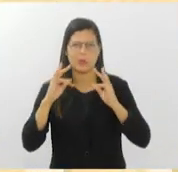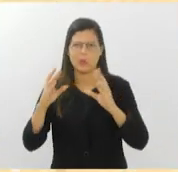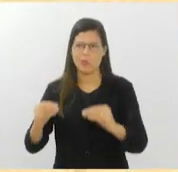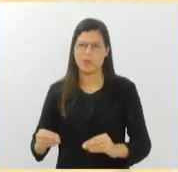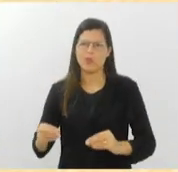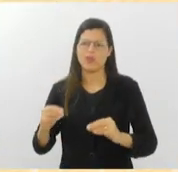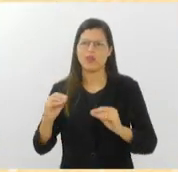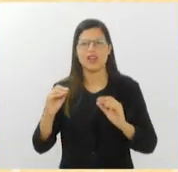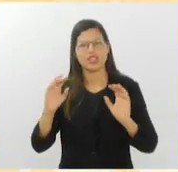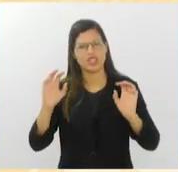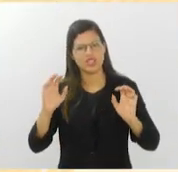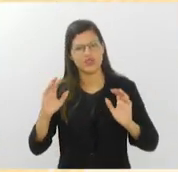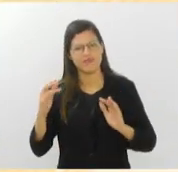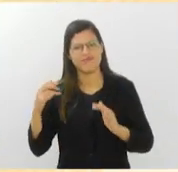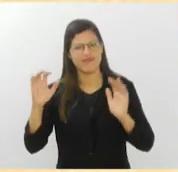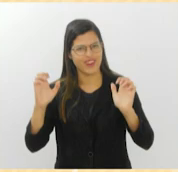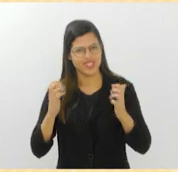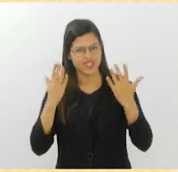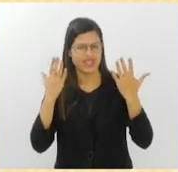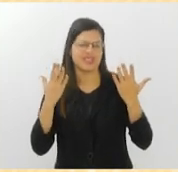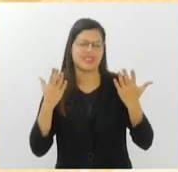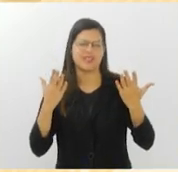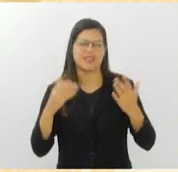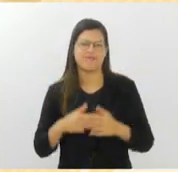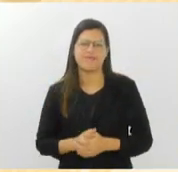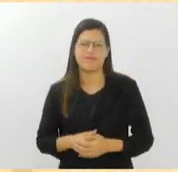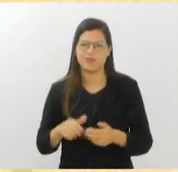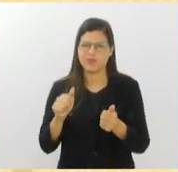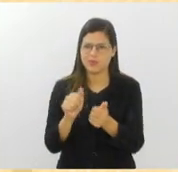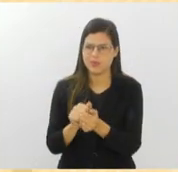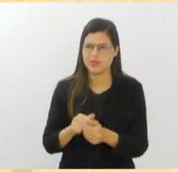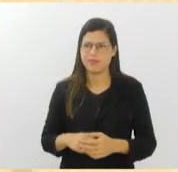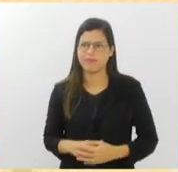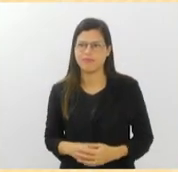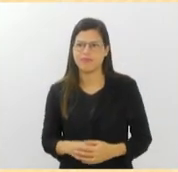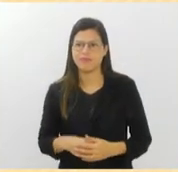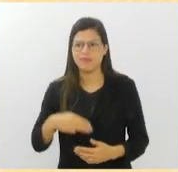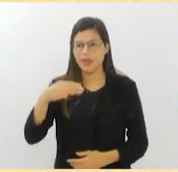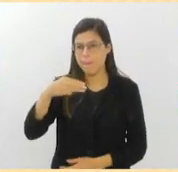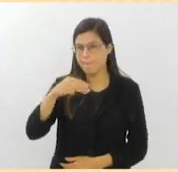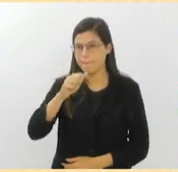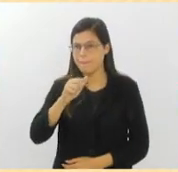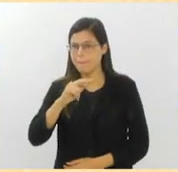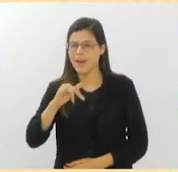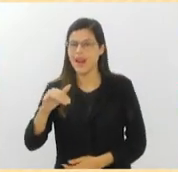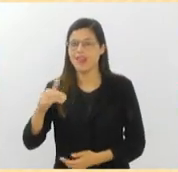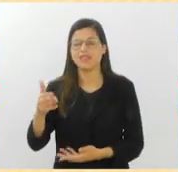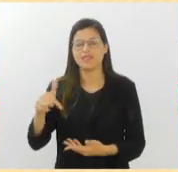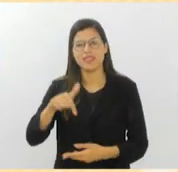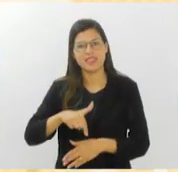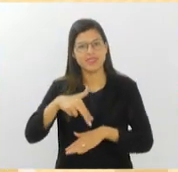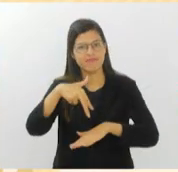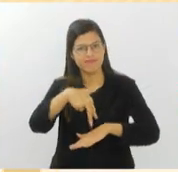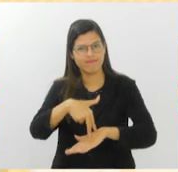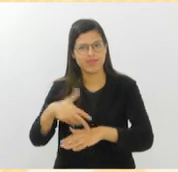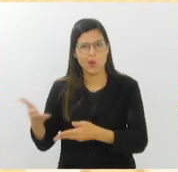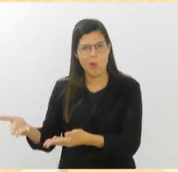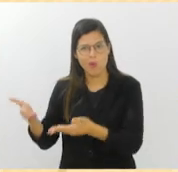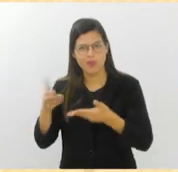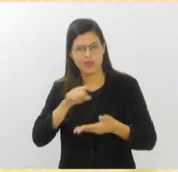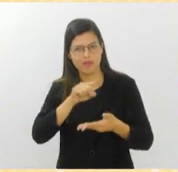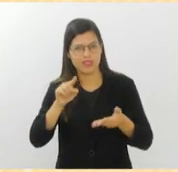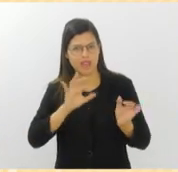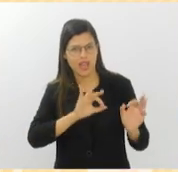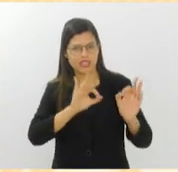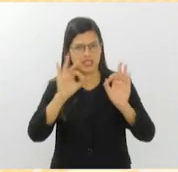gente comemorar o aniversário da cidade. Valeu? Tamo junto. Mari Fernandes aqui, passando para convidar você que está assistindo esse vídeo para